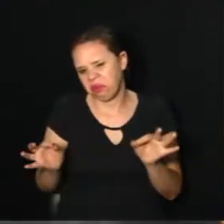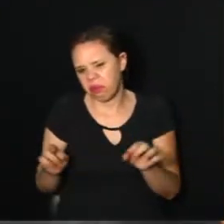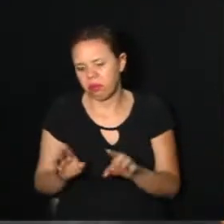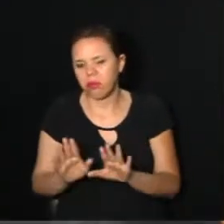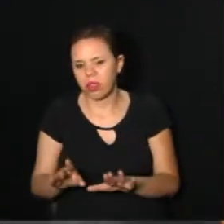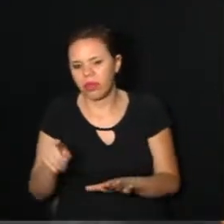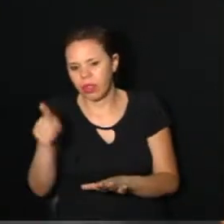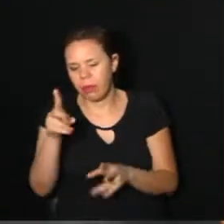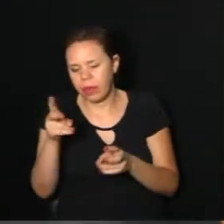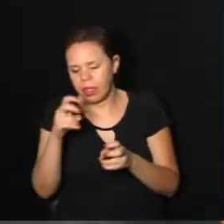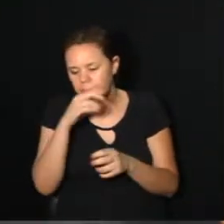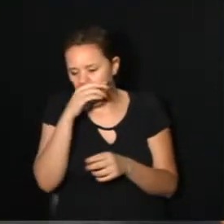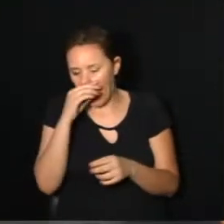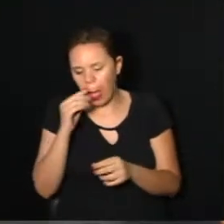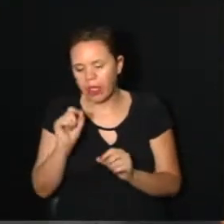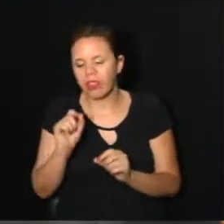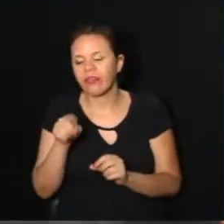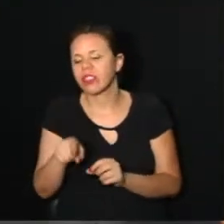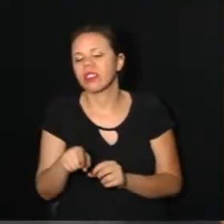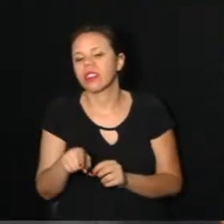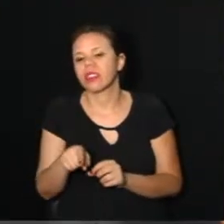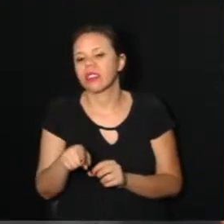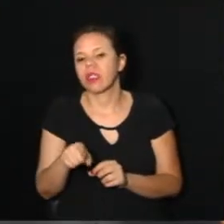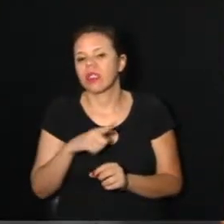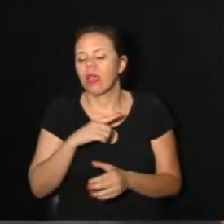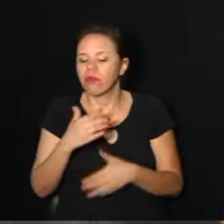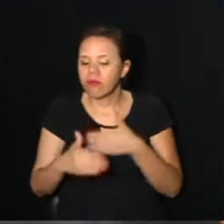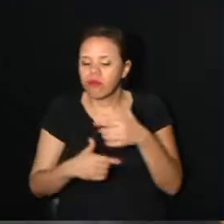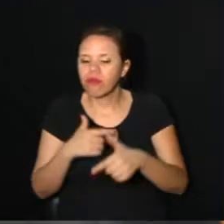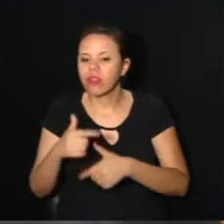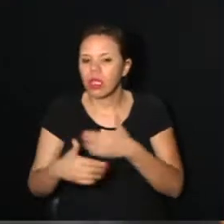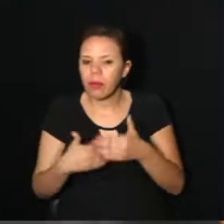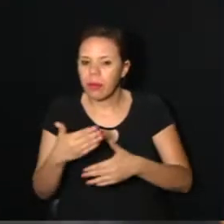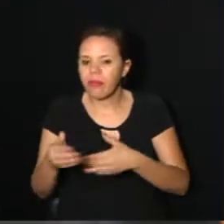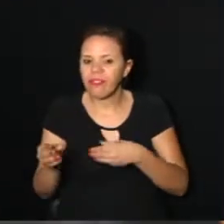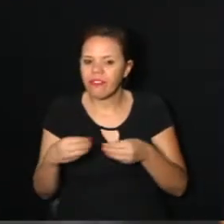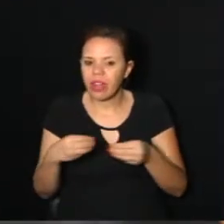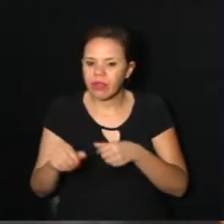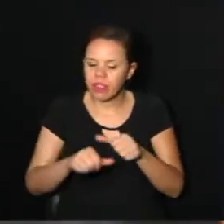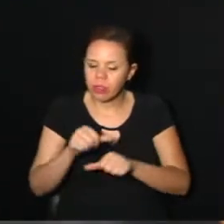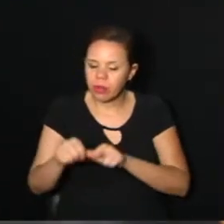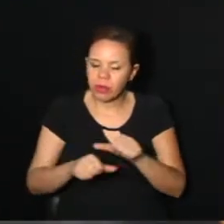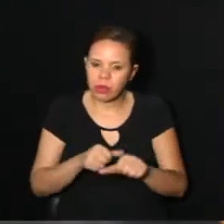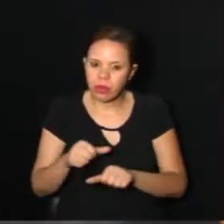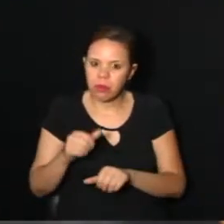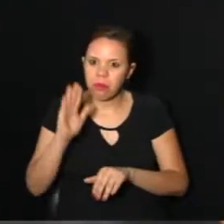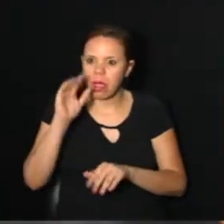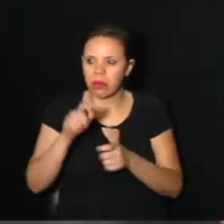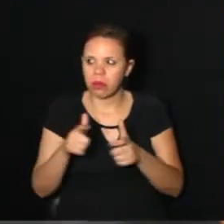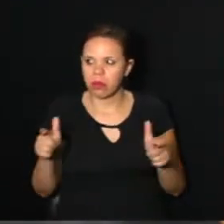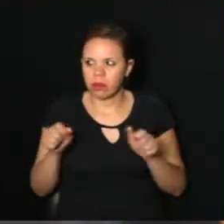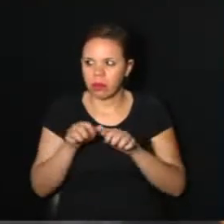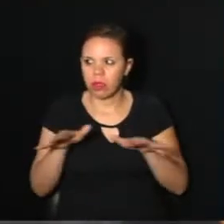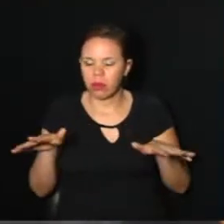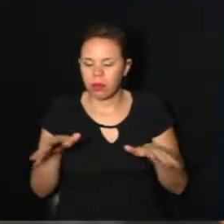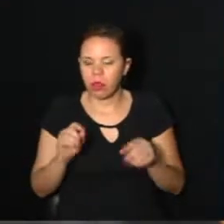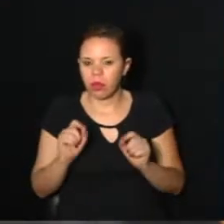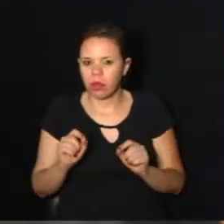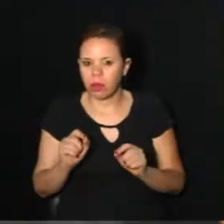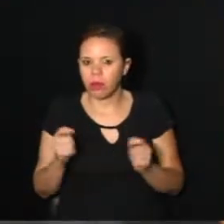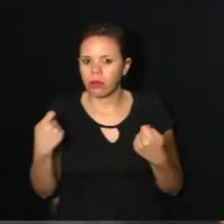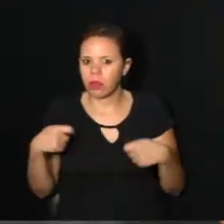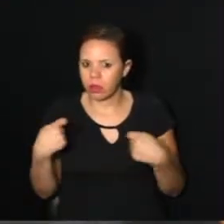você percebe aí que você está caminhando por uma flexibilidade muito mais ampla, né? Que